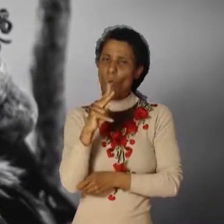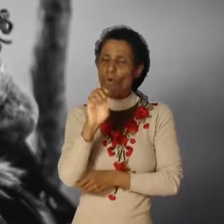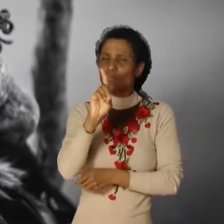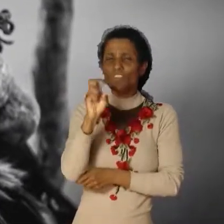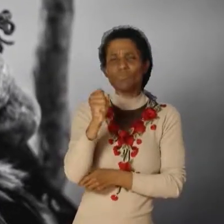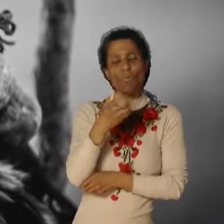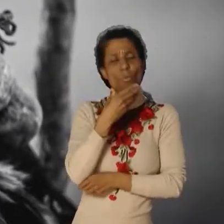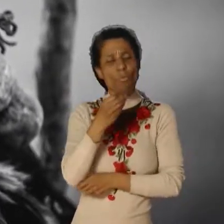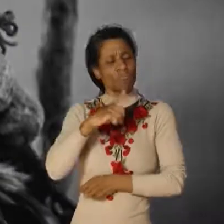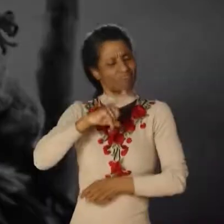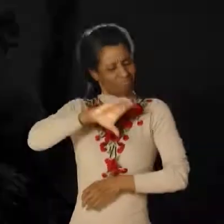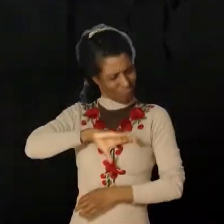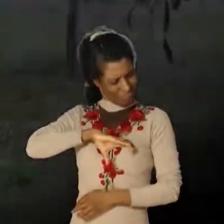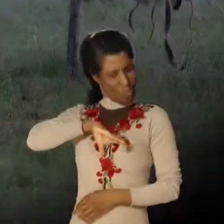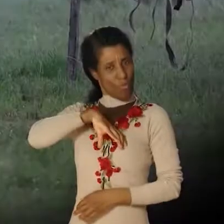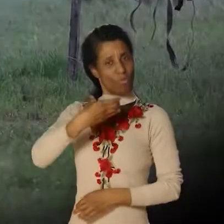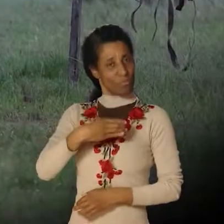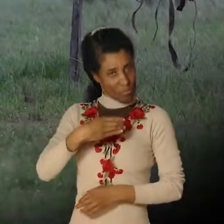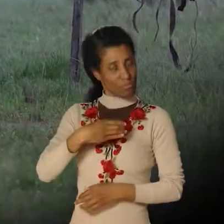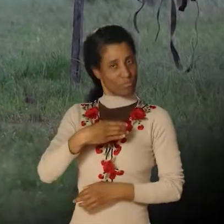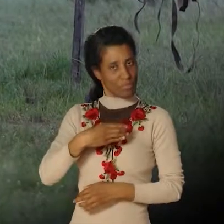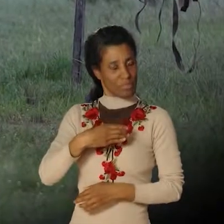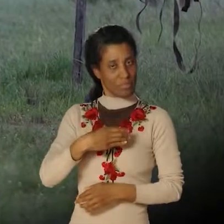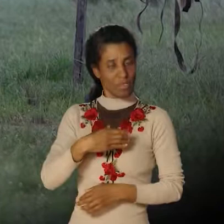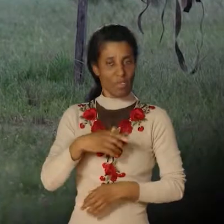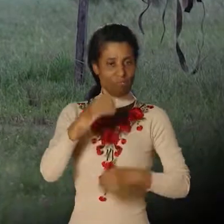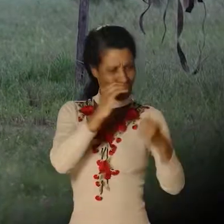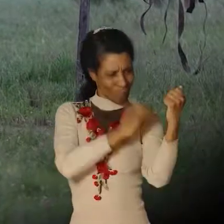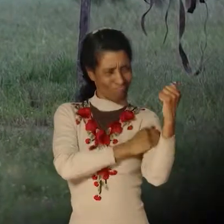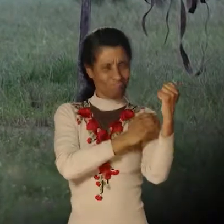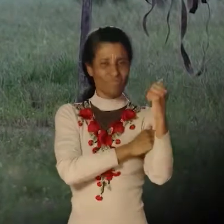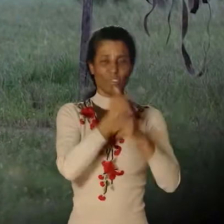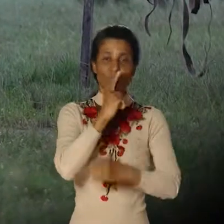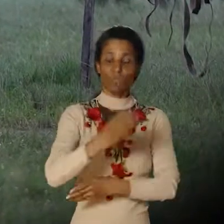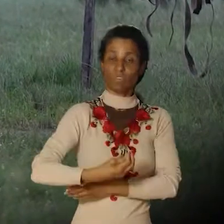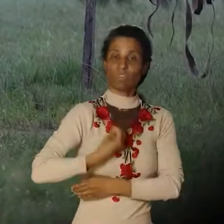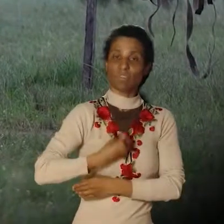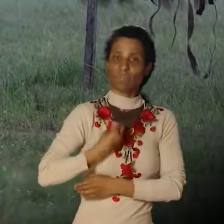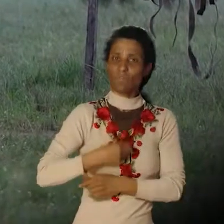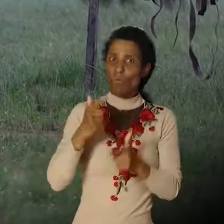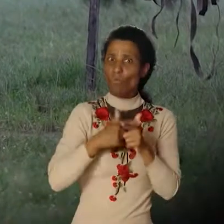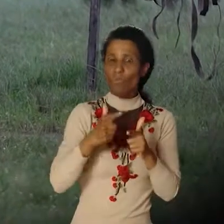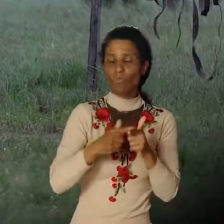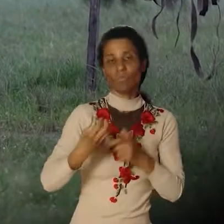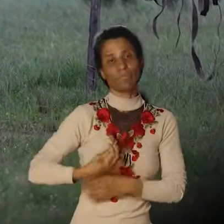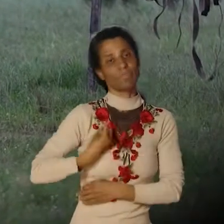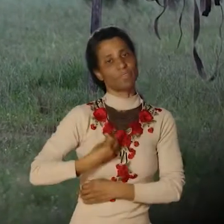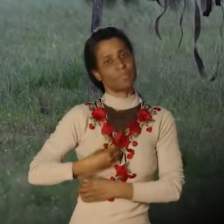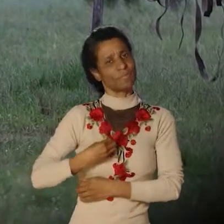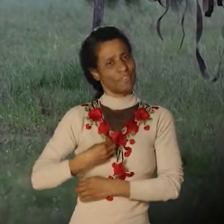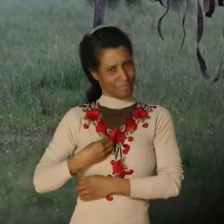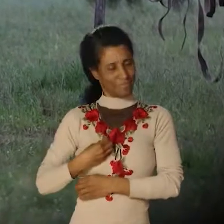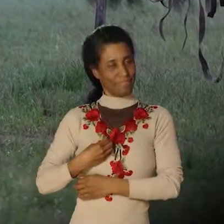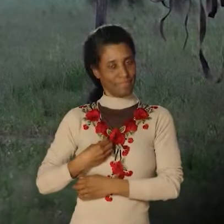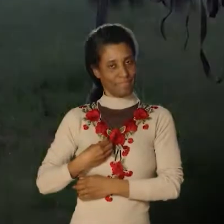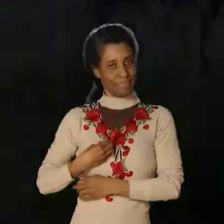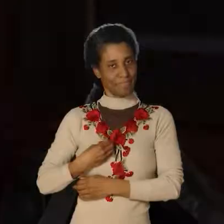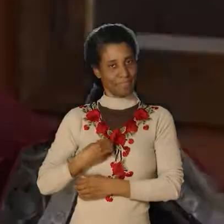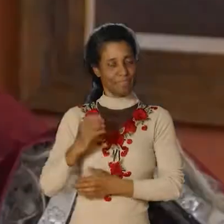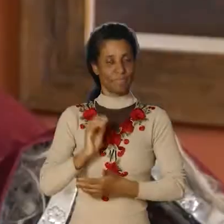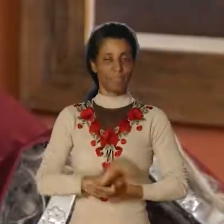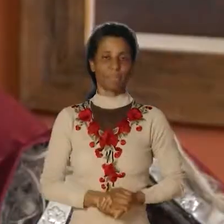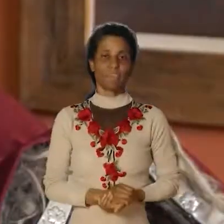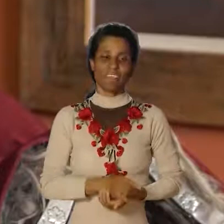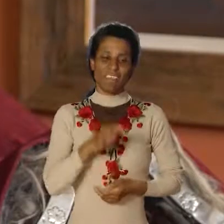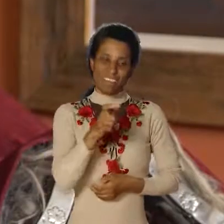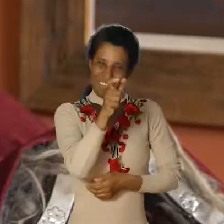gaúcho como um desbravador, um homem de coragem, fibra, que sobrevive às dificuldades extremas. Ele, com